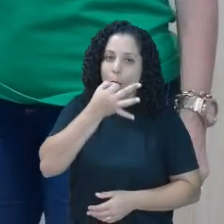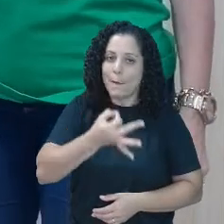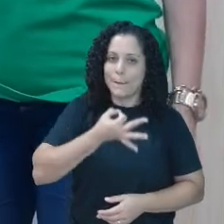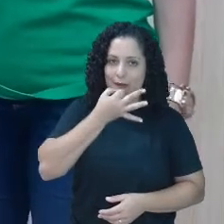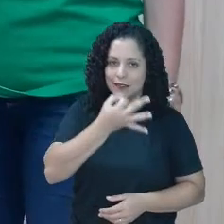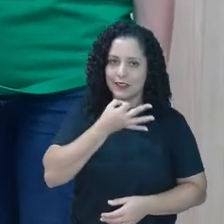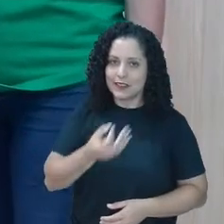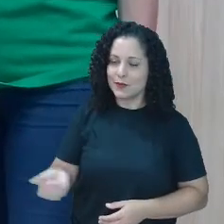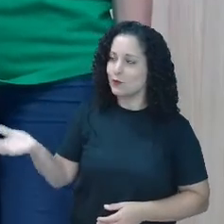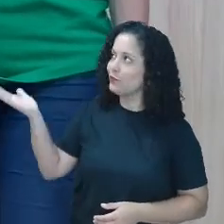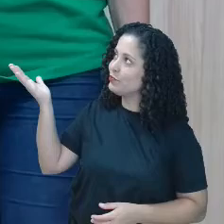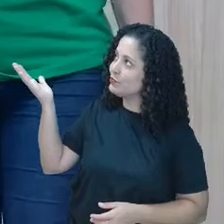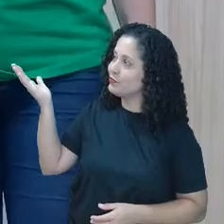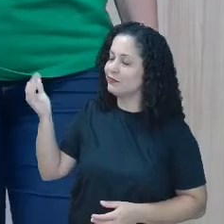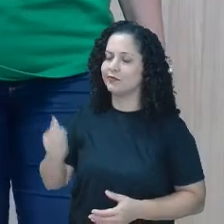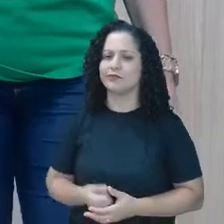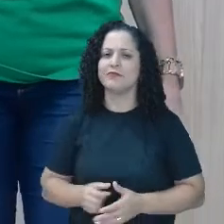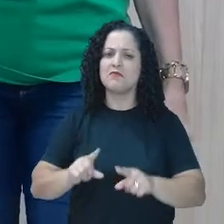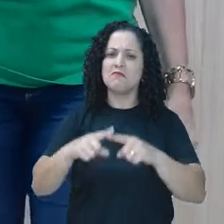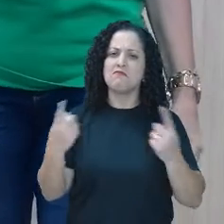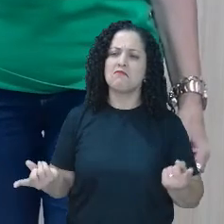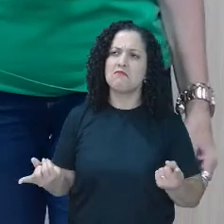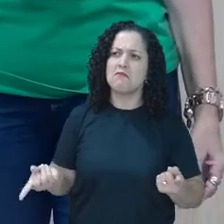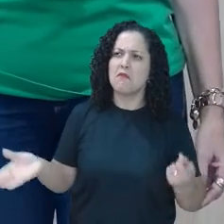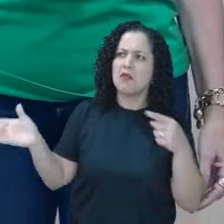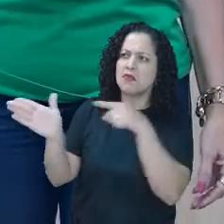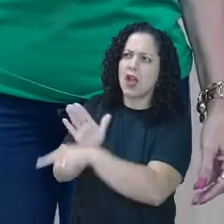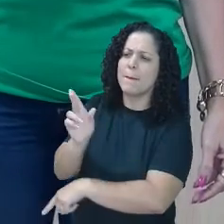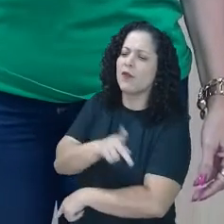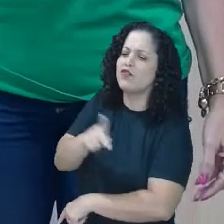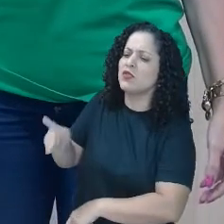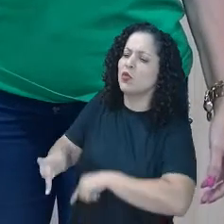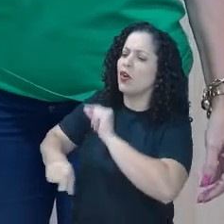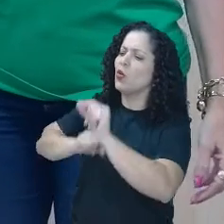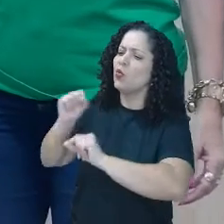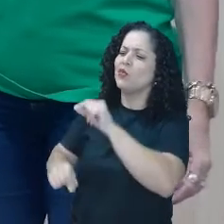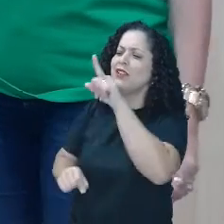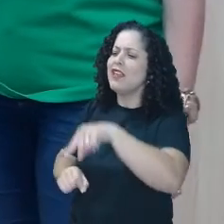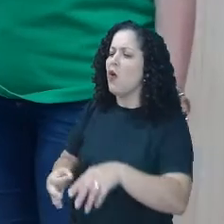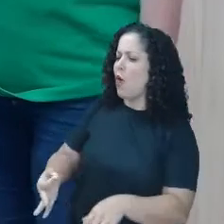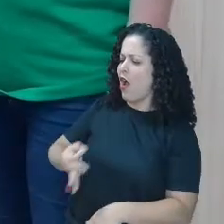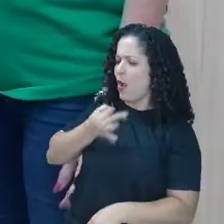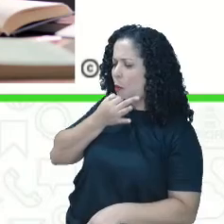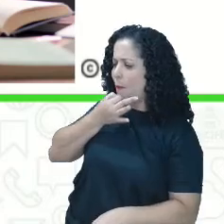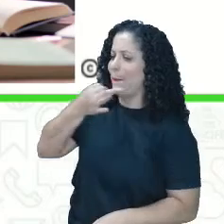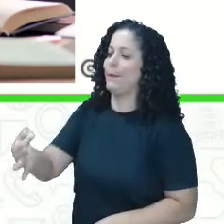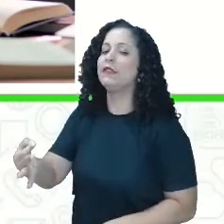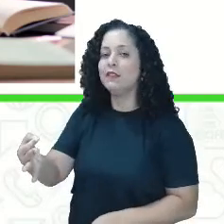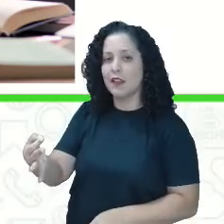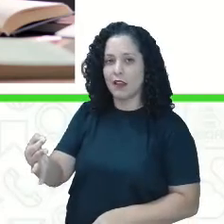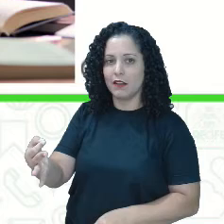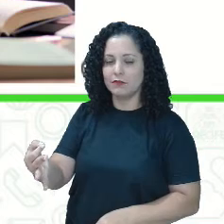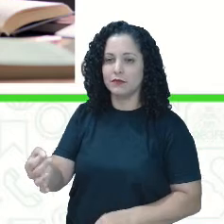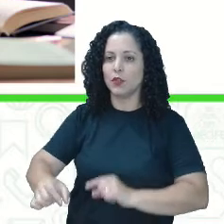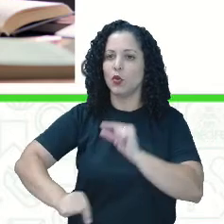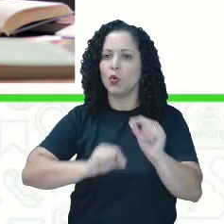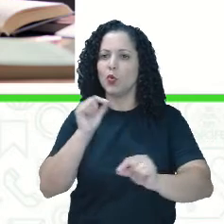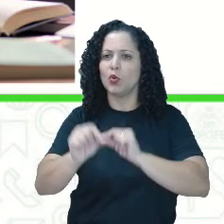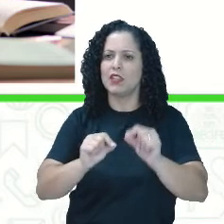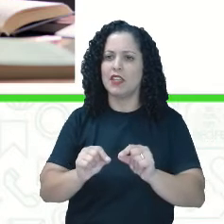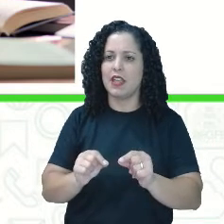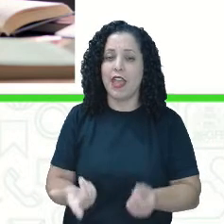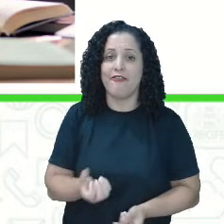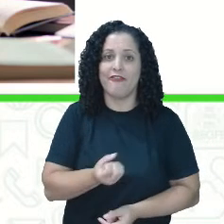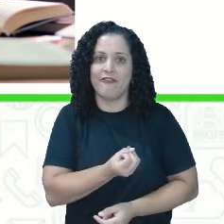Argumentação. Professora Zaidan, o que é uma argumentação? A argumentação é um conjunto de